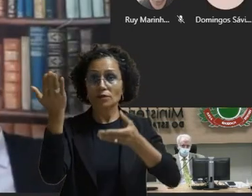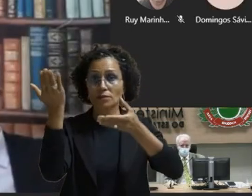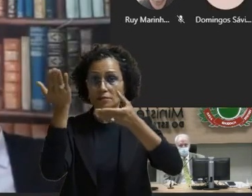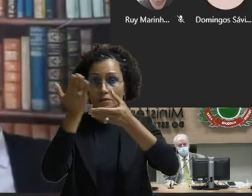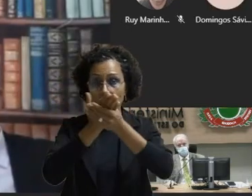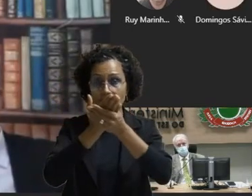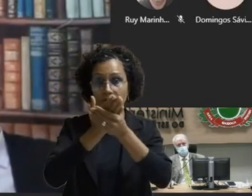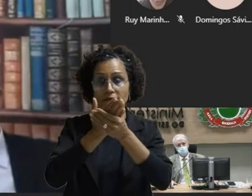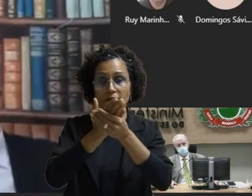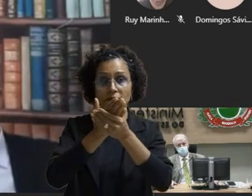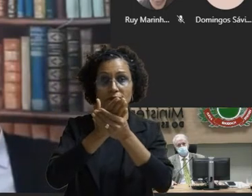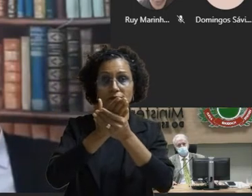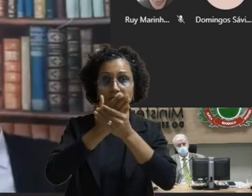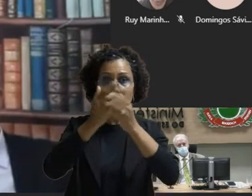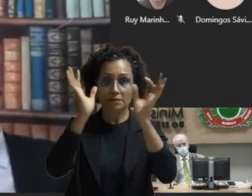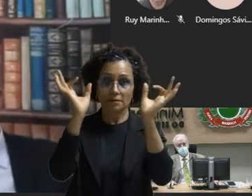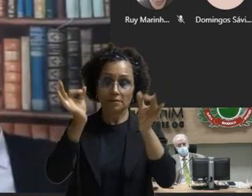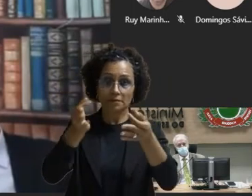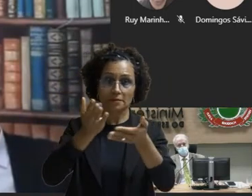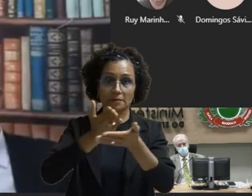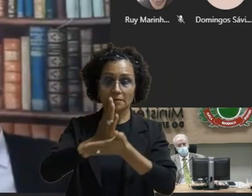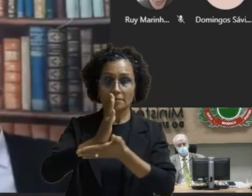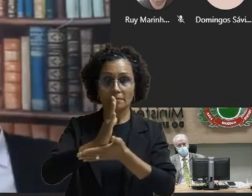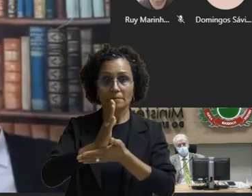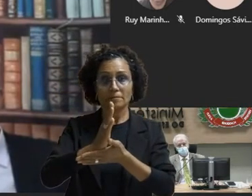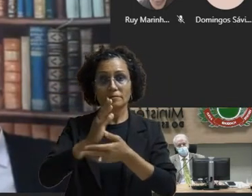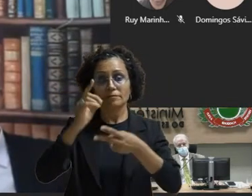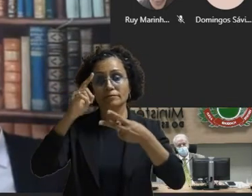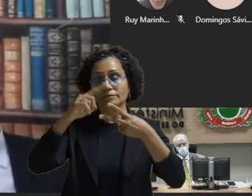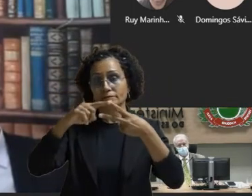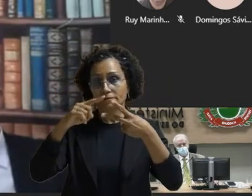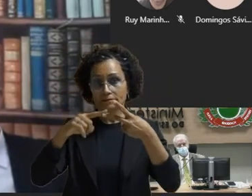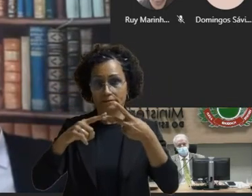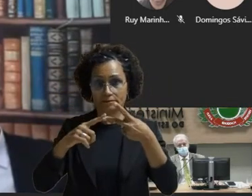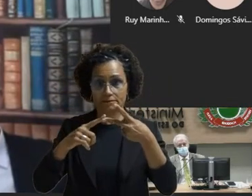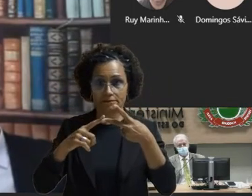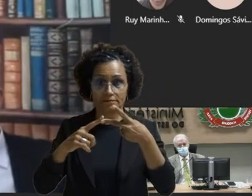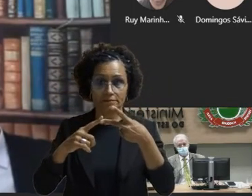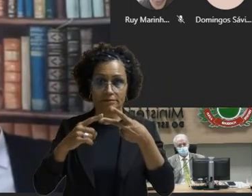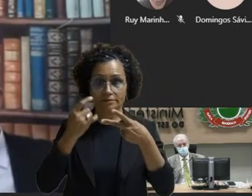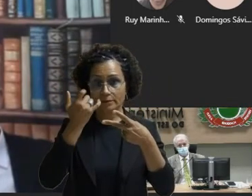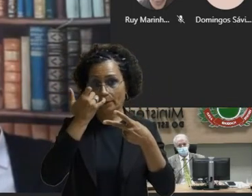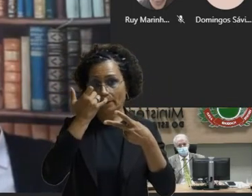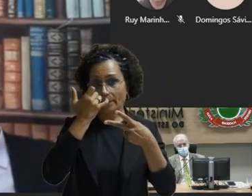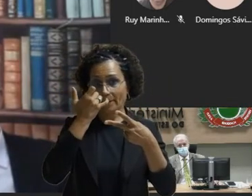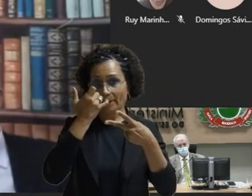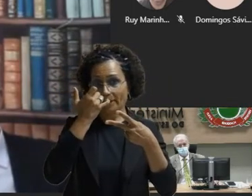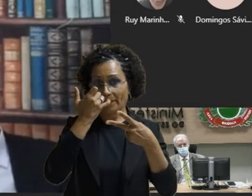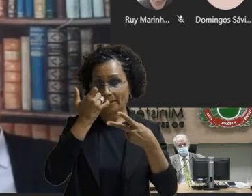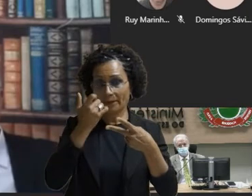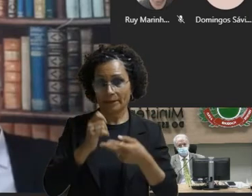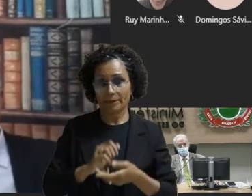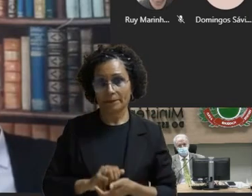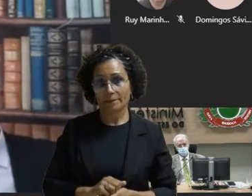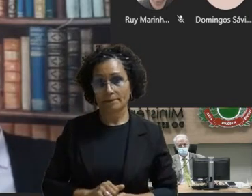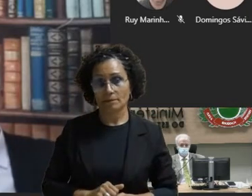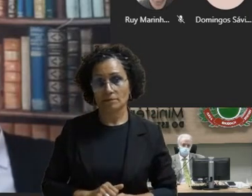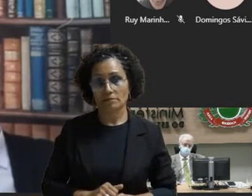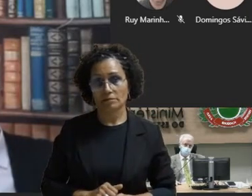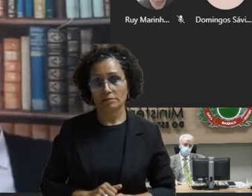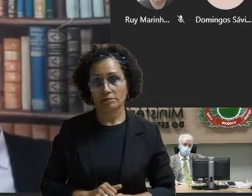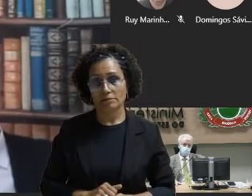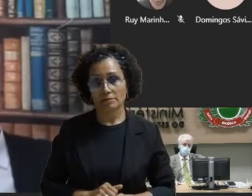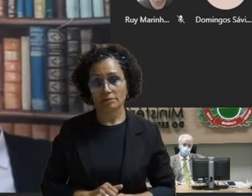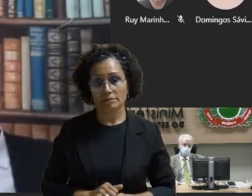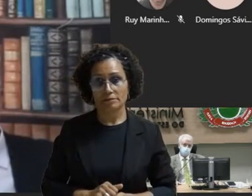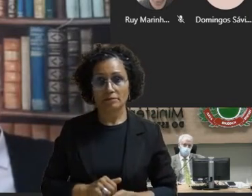tenho, assim, tem 2 declínios, que também questões que sempre tem muito